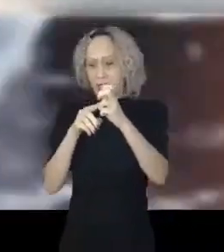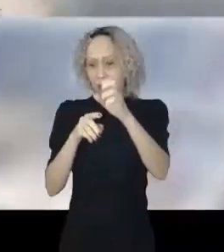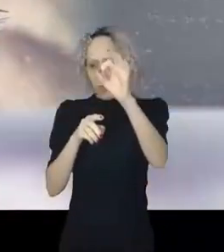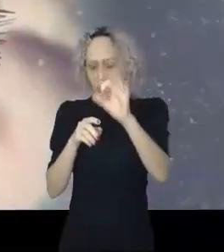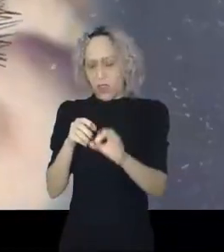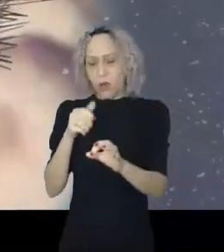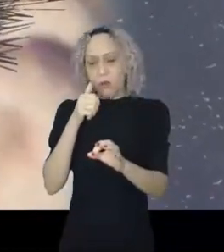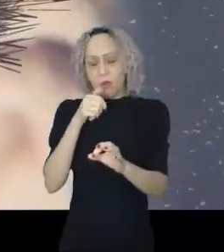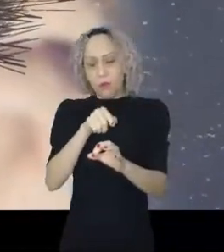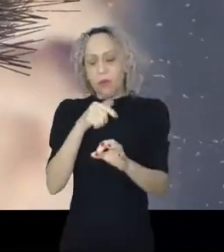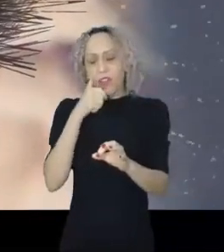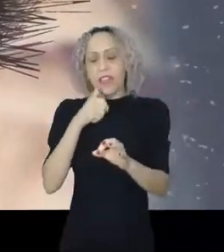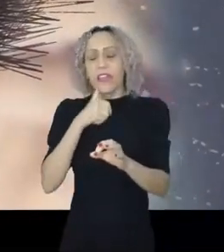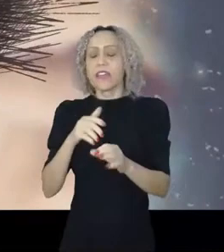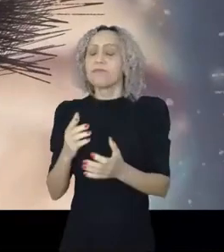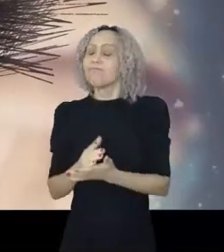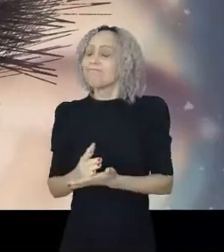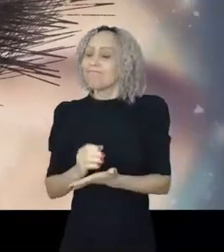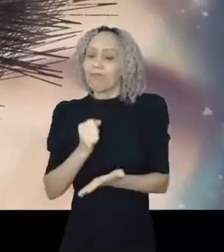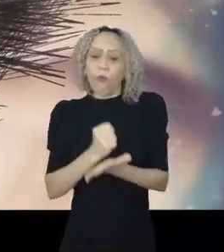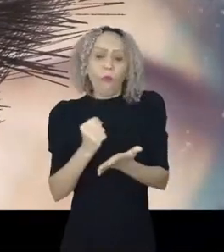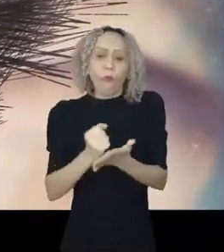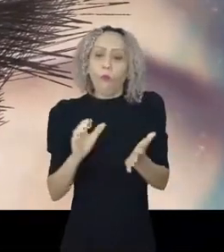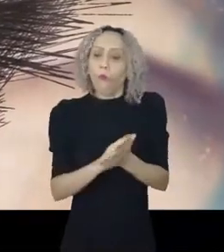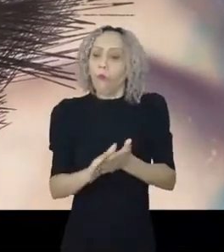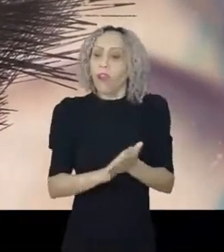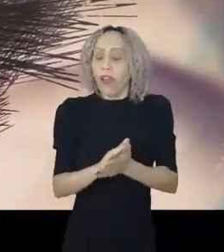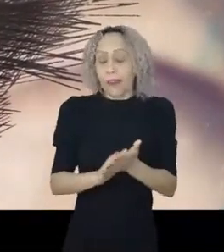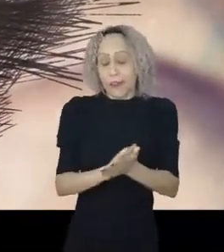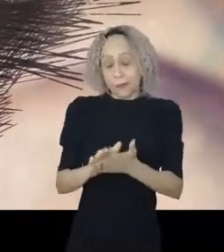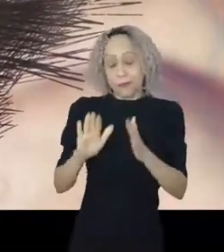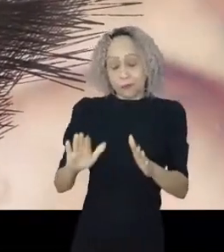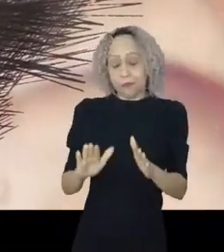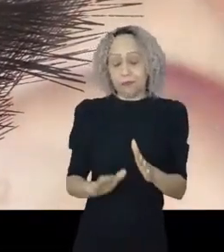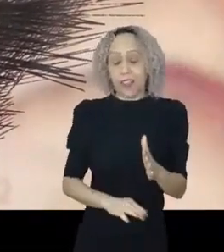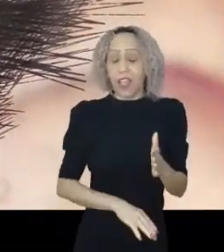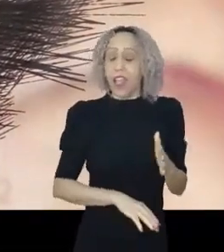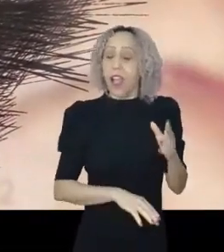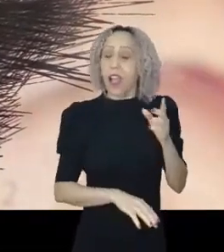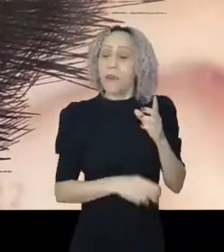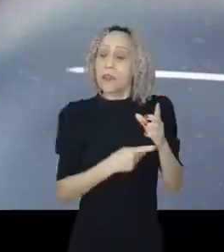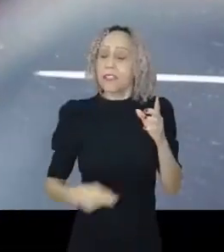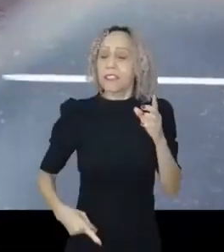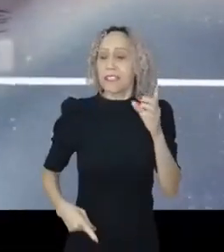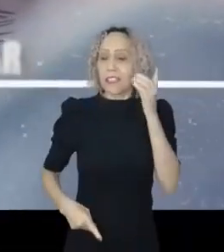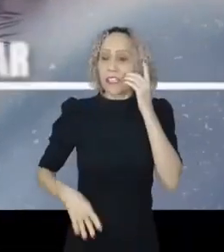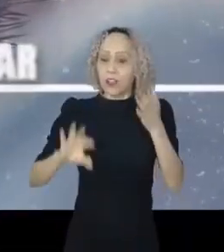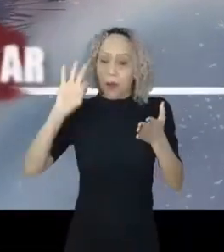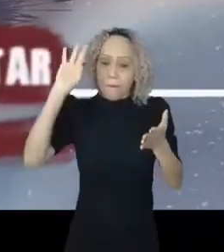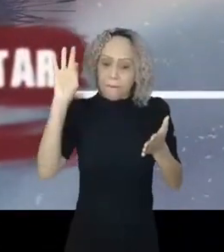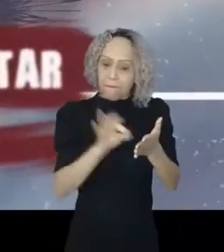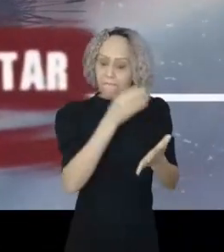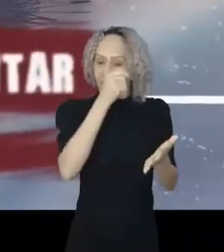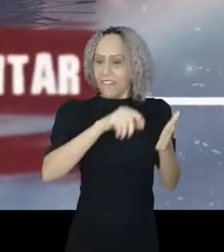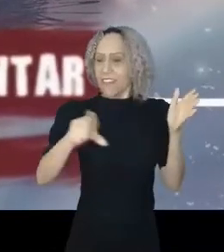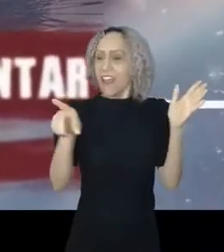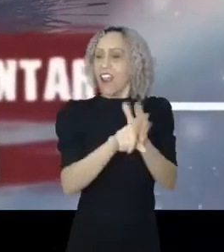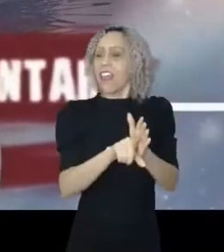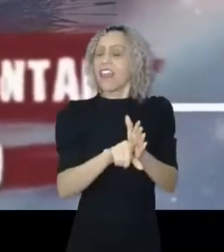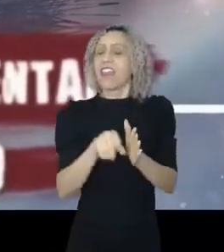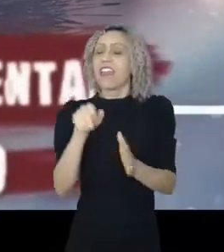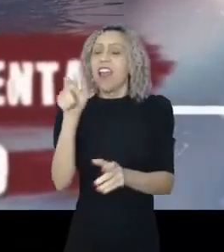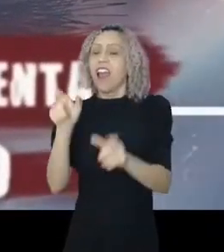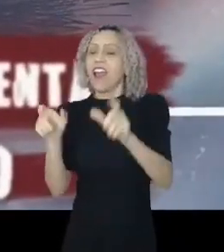Complementar 150, que resultou desta PEC, sancionada pela presidenta Dilma Rousseff, as domésticas passaram a ter direitos